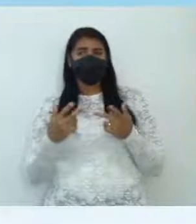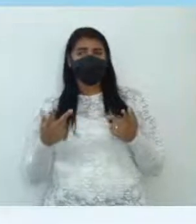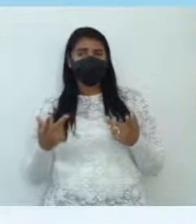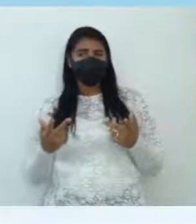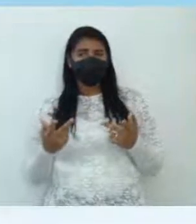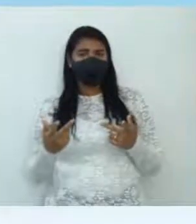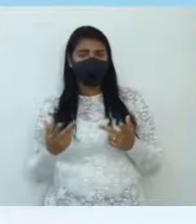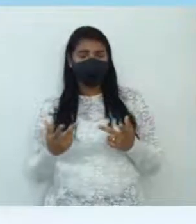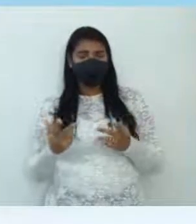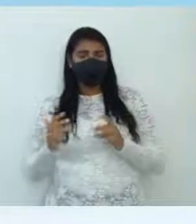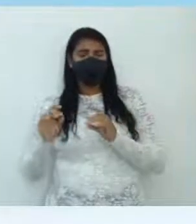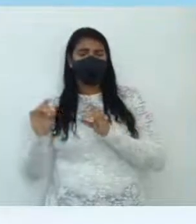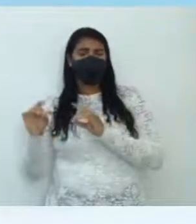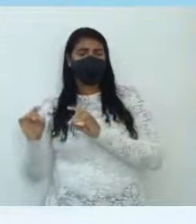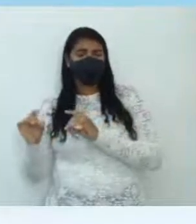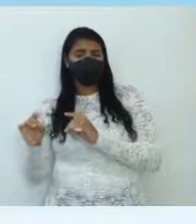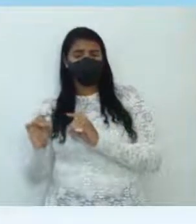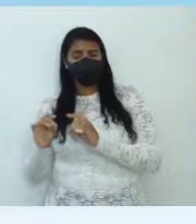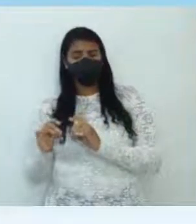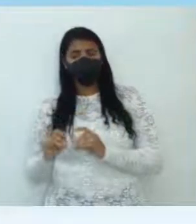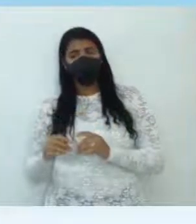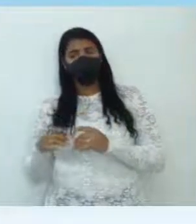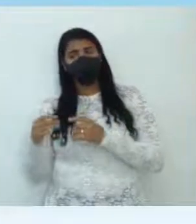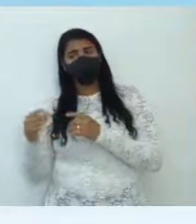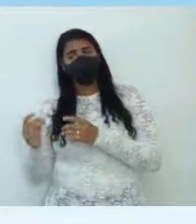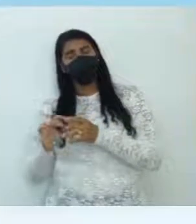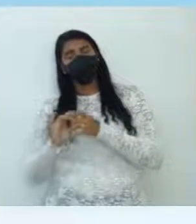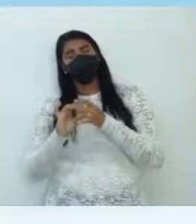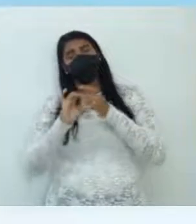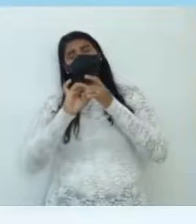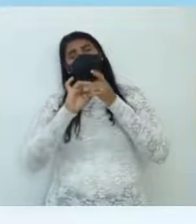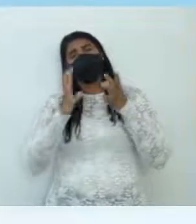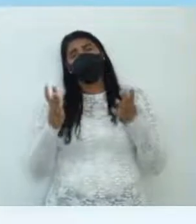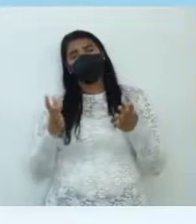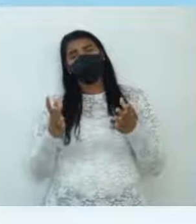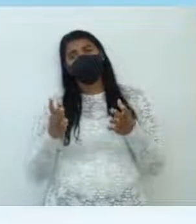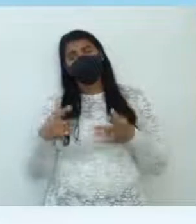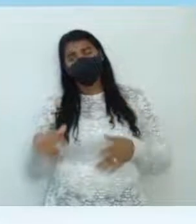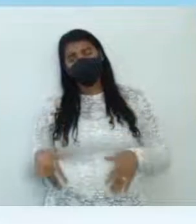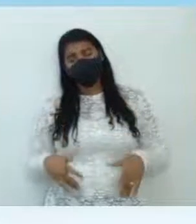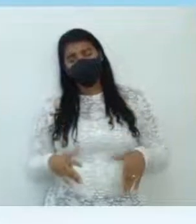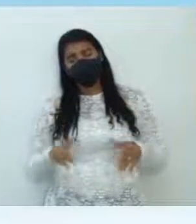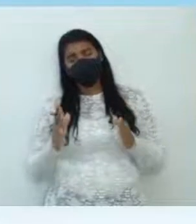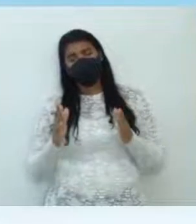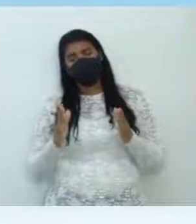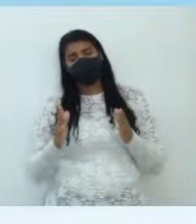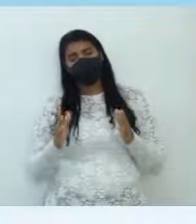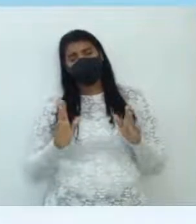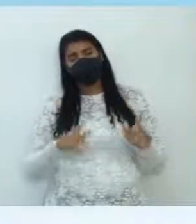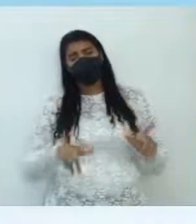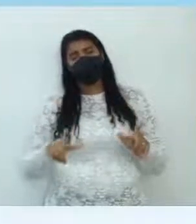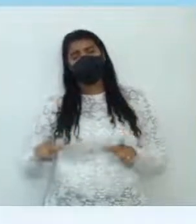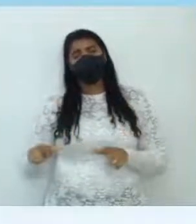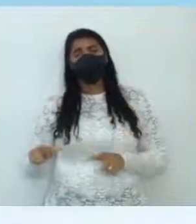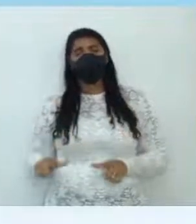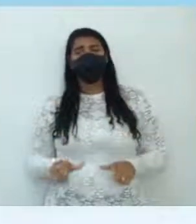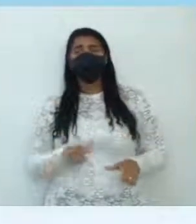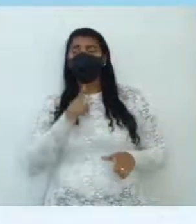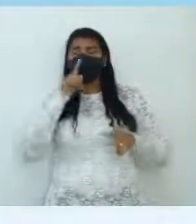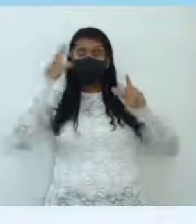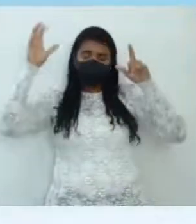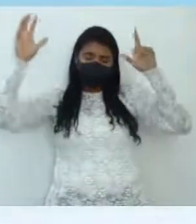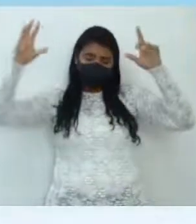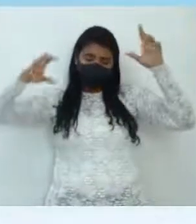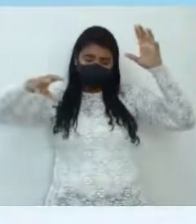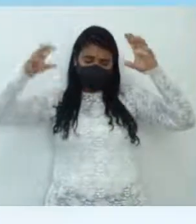são depositados de uma forma deliberada no leito de rios ou em áreas onde as águas das